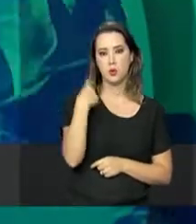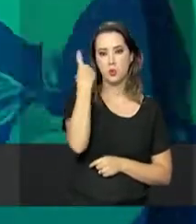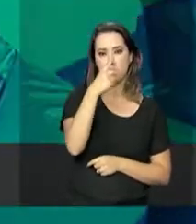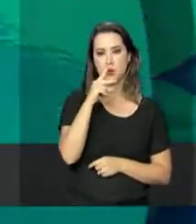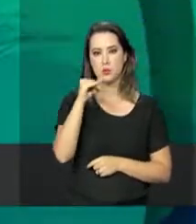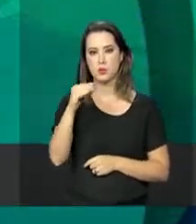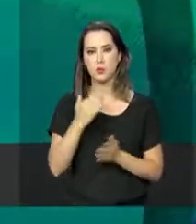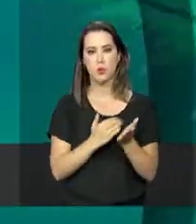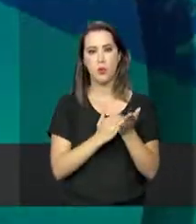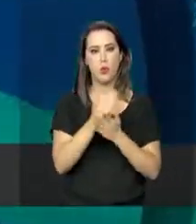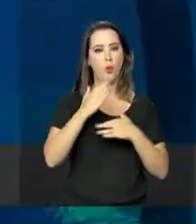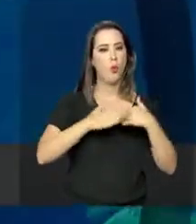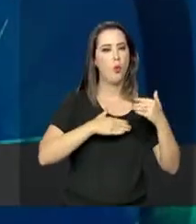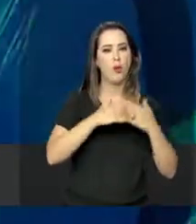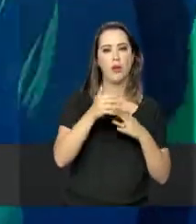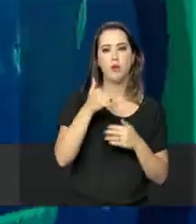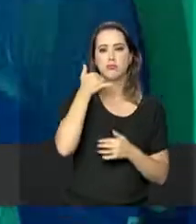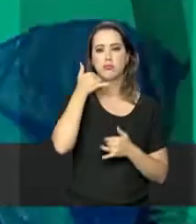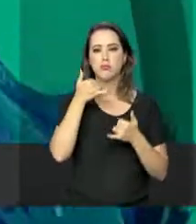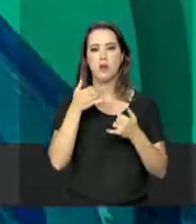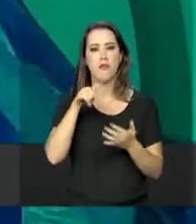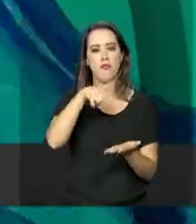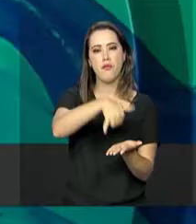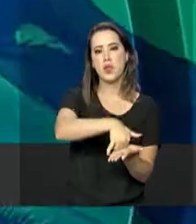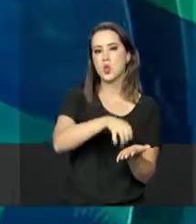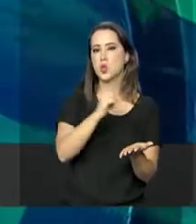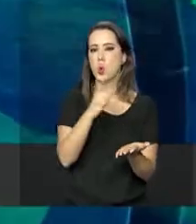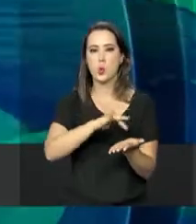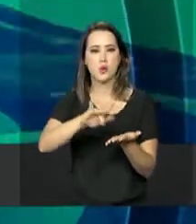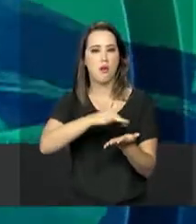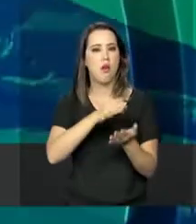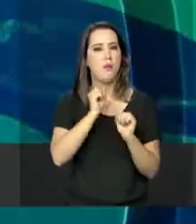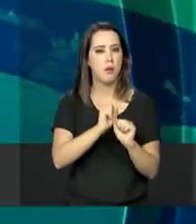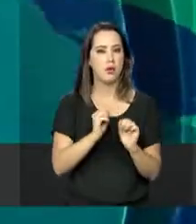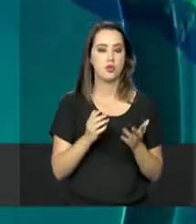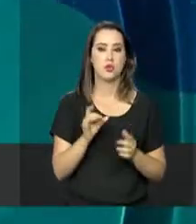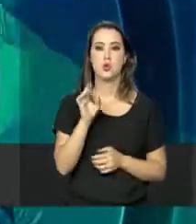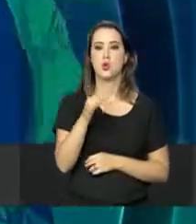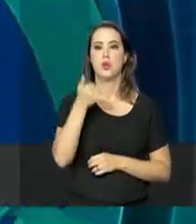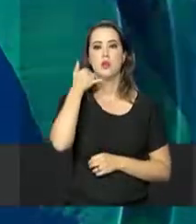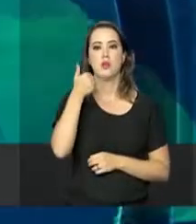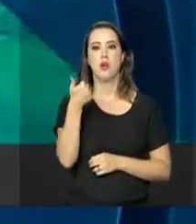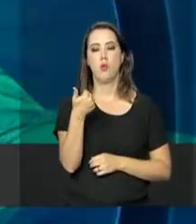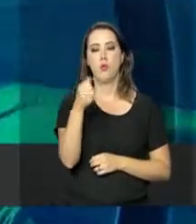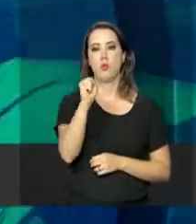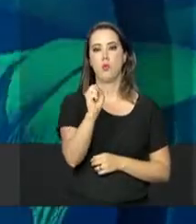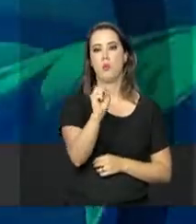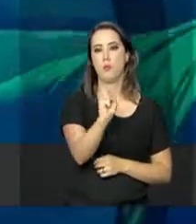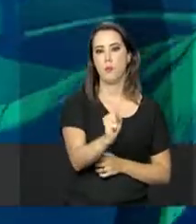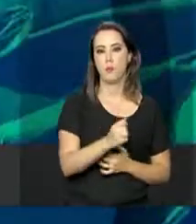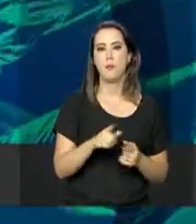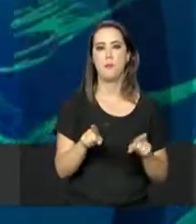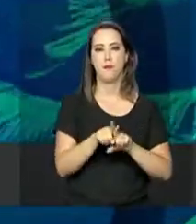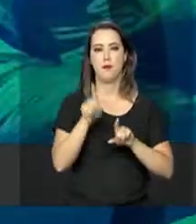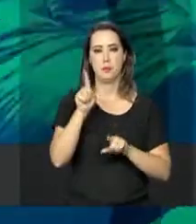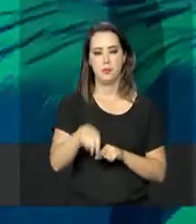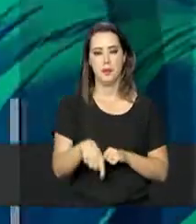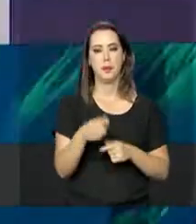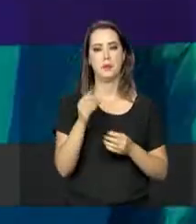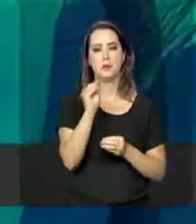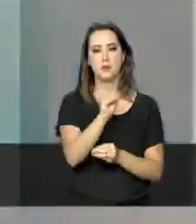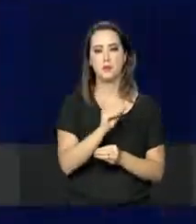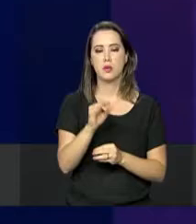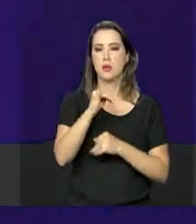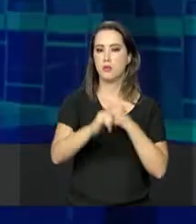por dia a partir de qualquer linha telefônica seja fixa ou celular basta ligar 188 também é possível o atendimento